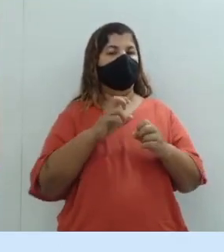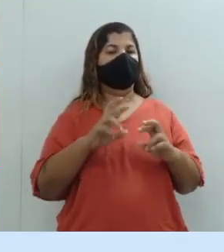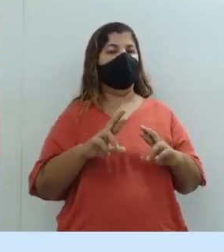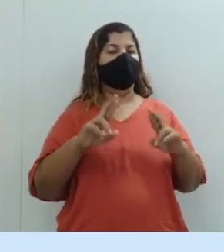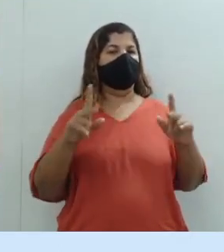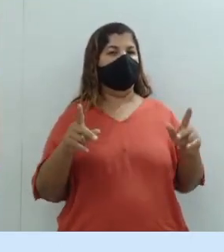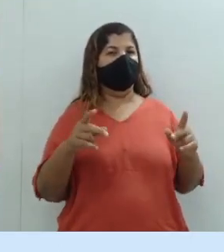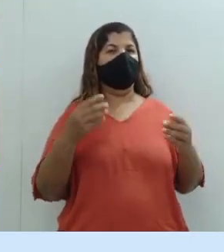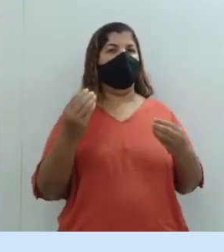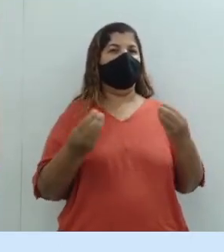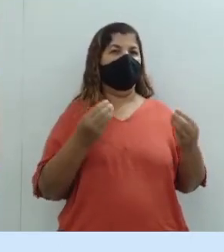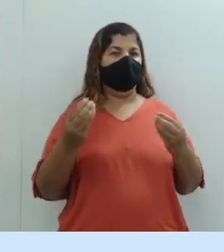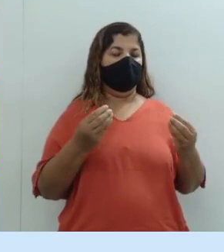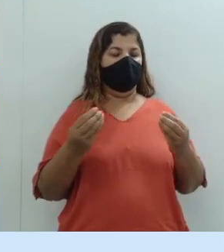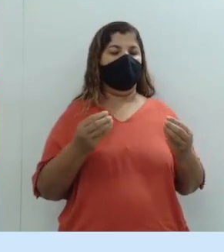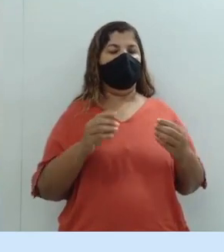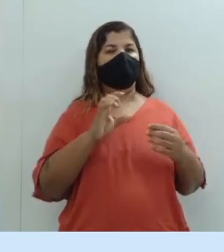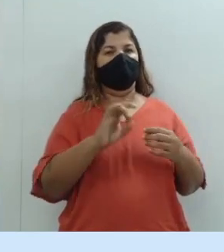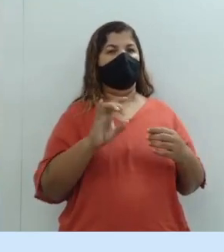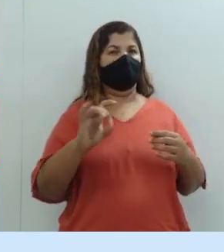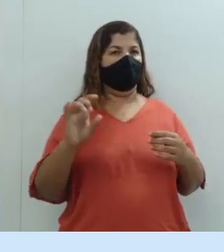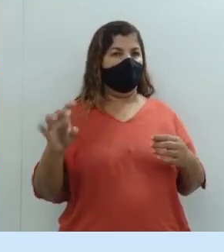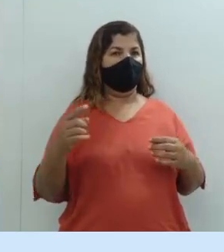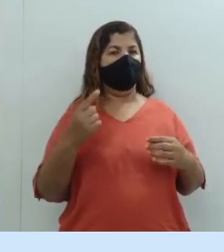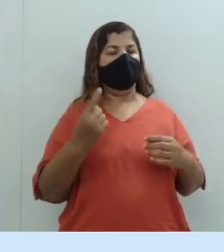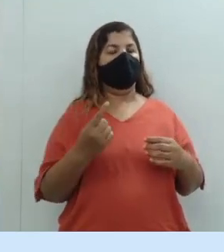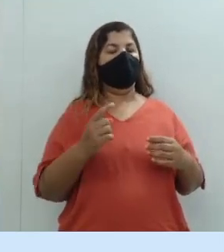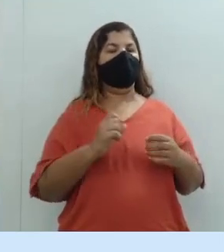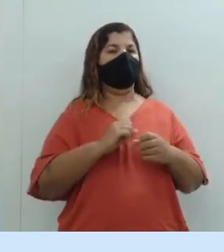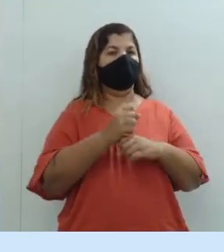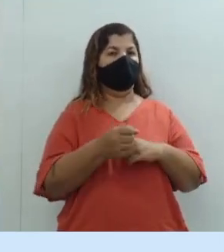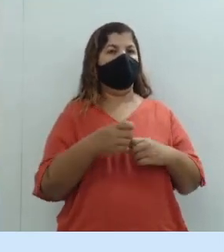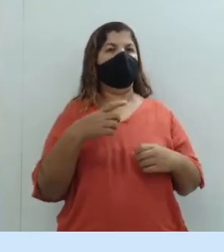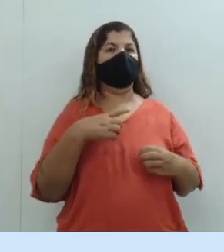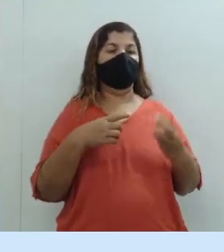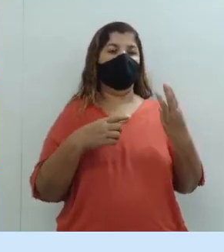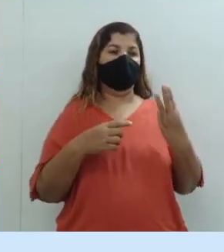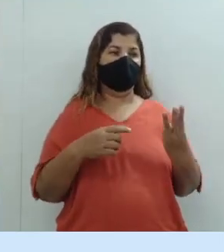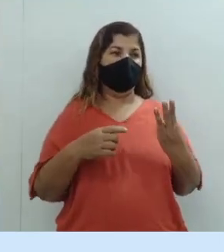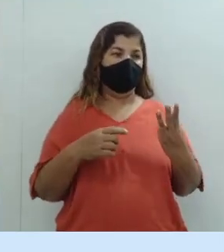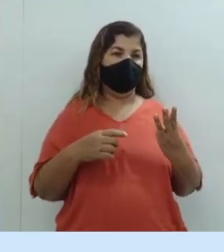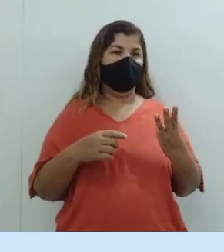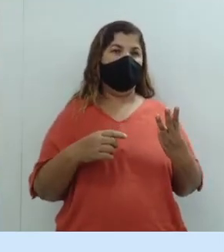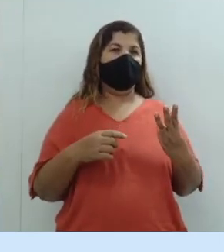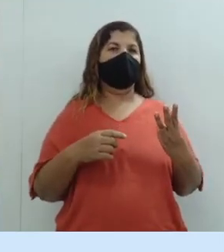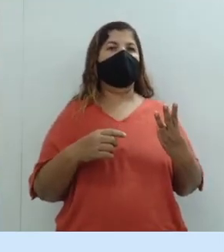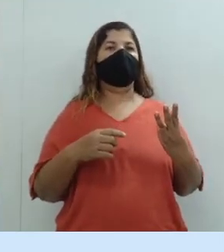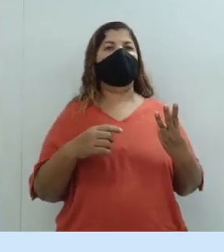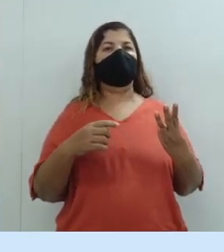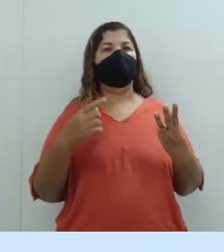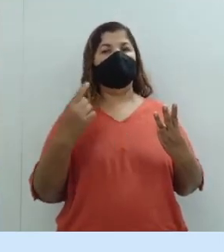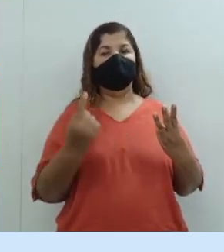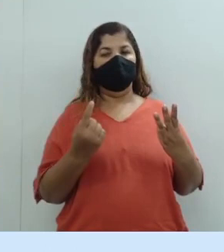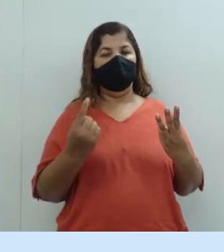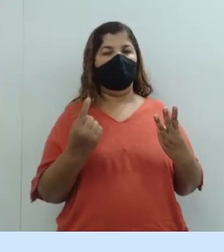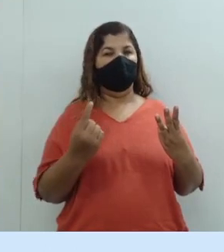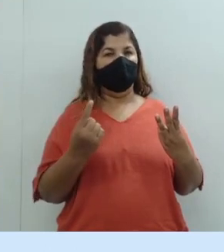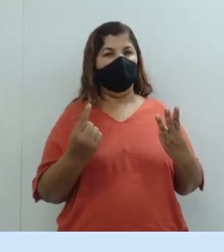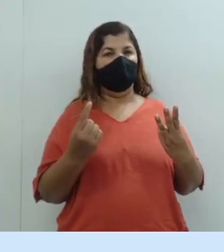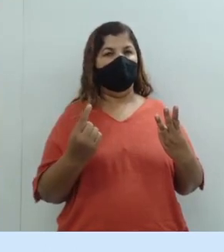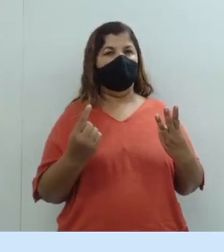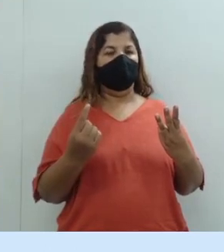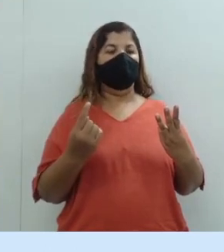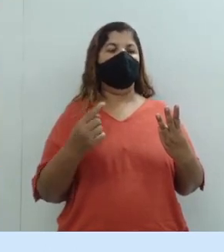de potenciais em cima de cada um desses resistores. Então, se eu tenho 3 resistores ligados em série e eu tenho um potencial em cima de